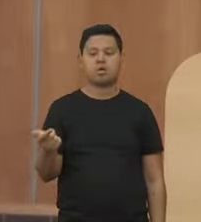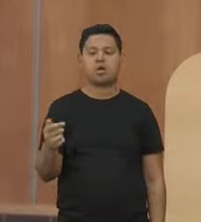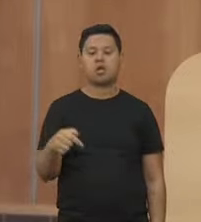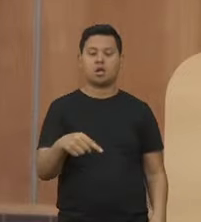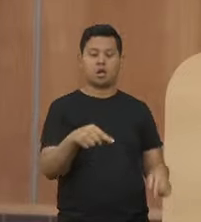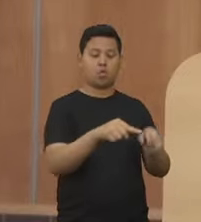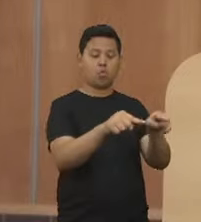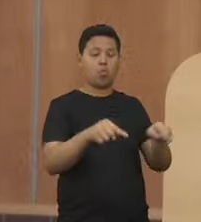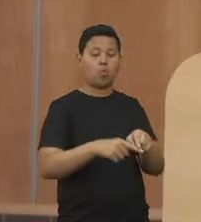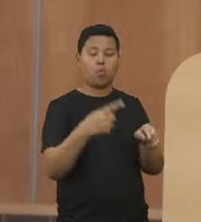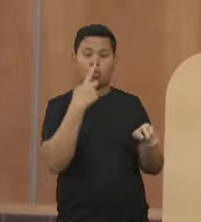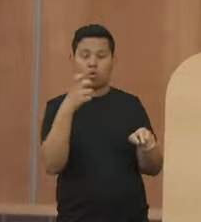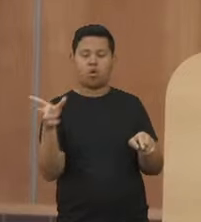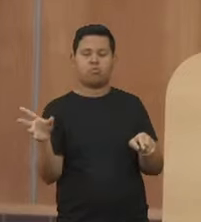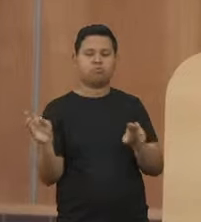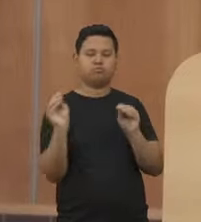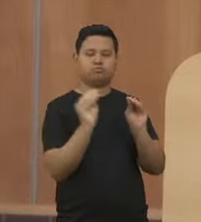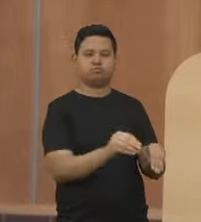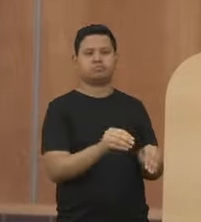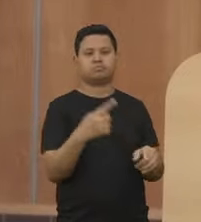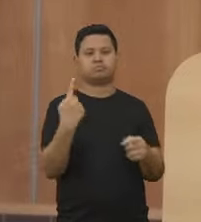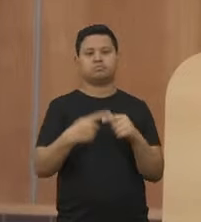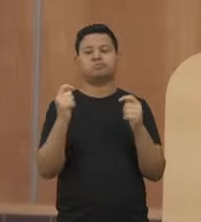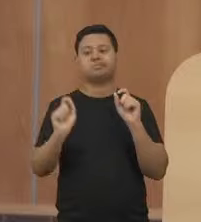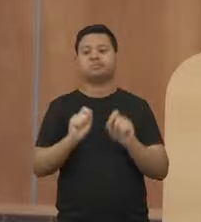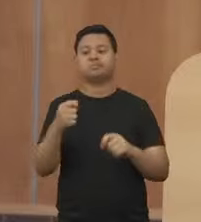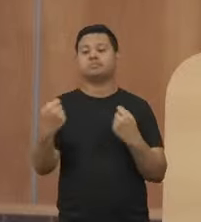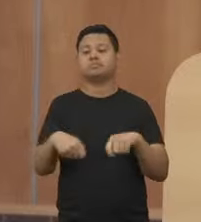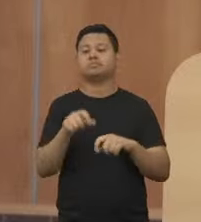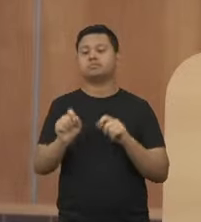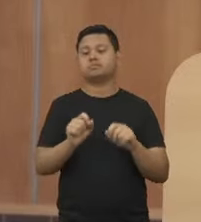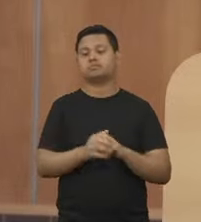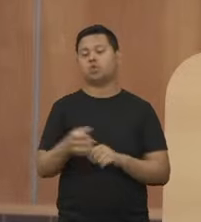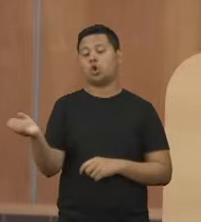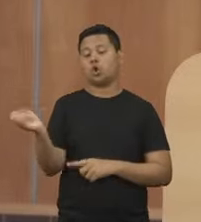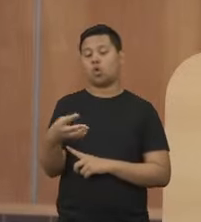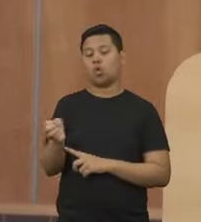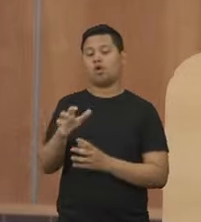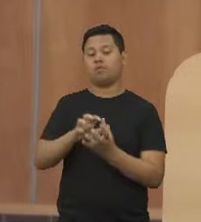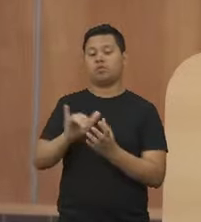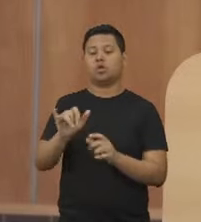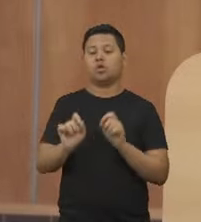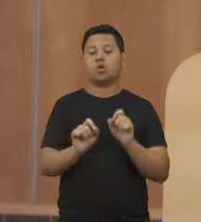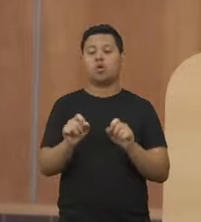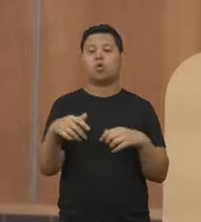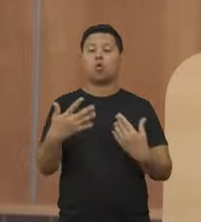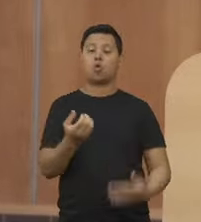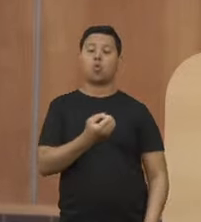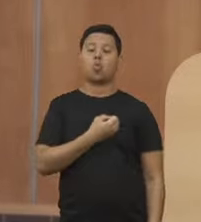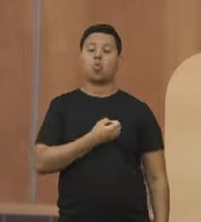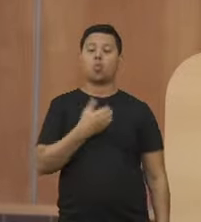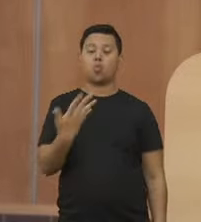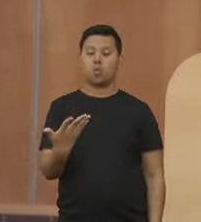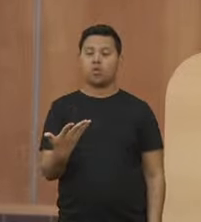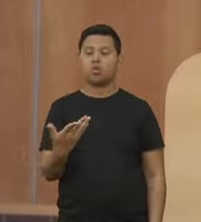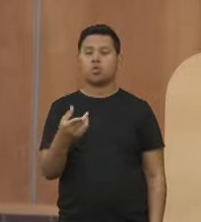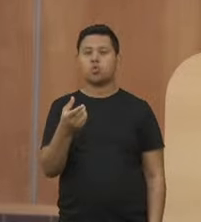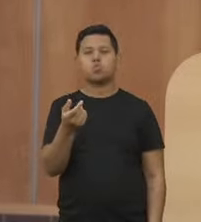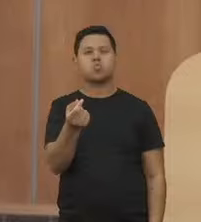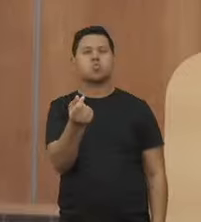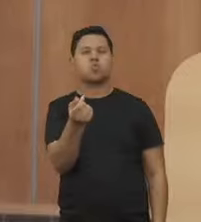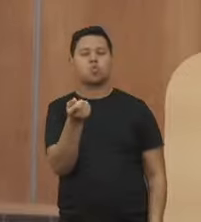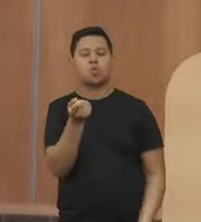pegar um entulho do 1º de maio, vai ter que trazer lá na Nova Jacareí. Quanto que vai ficar uma carroça dessa? Aonde